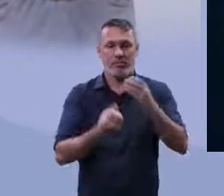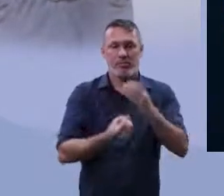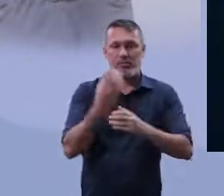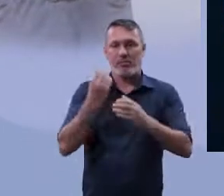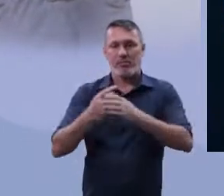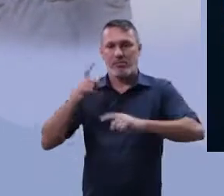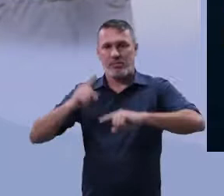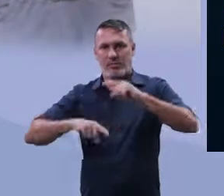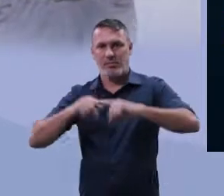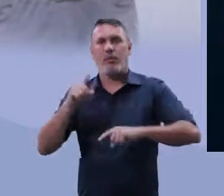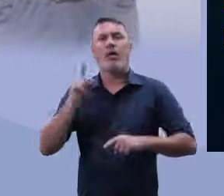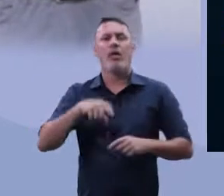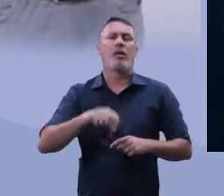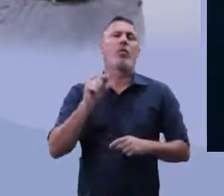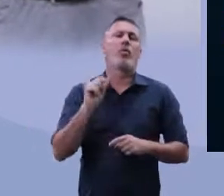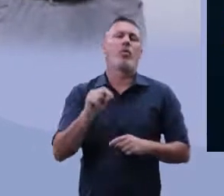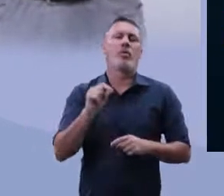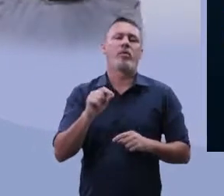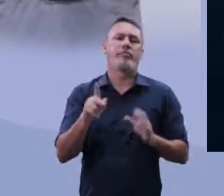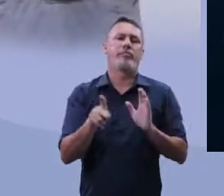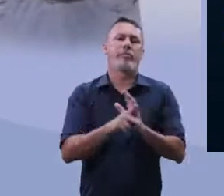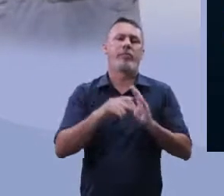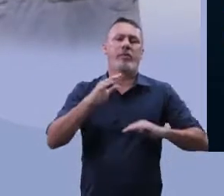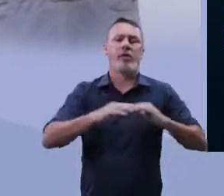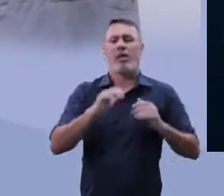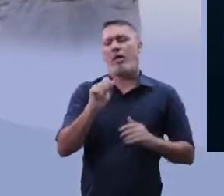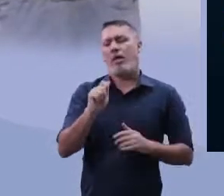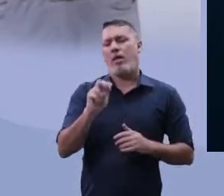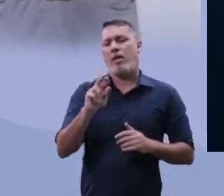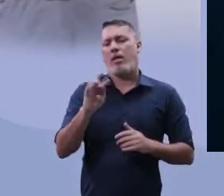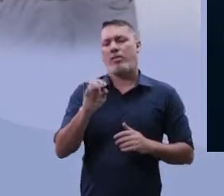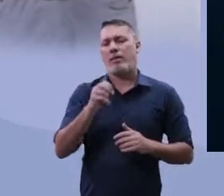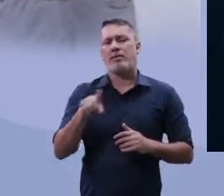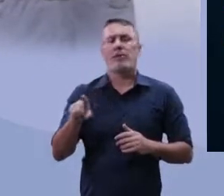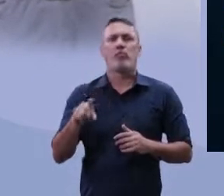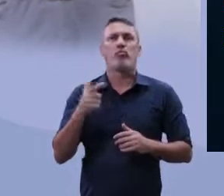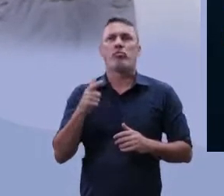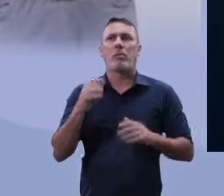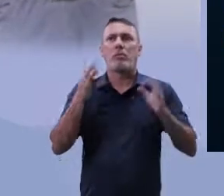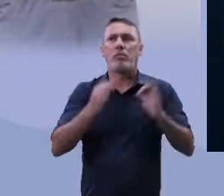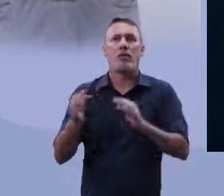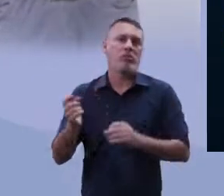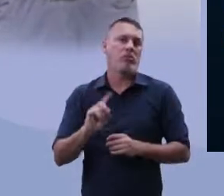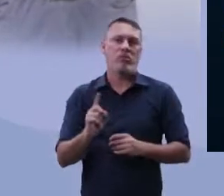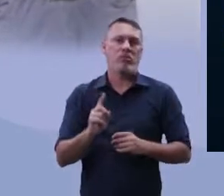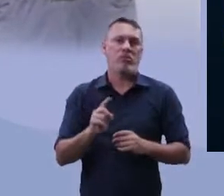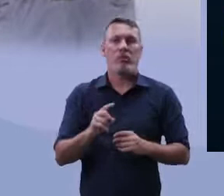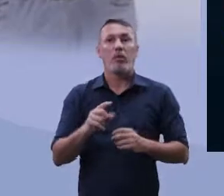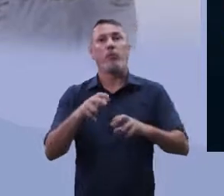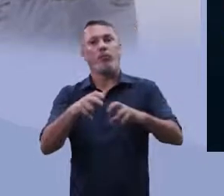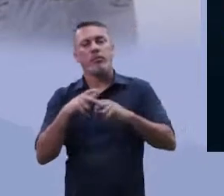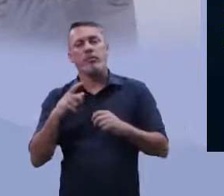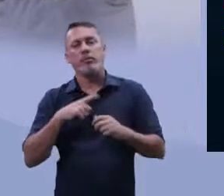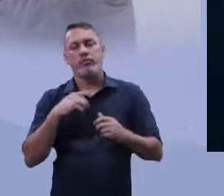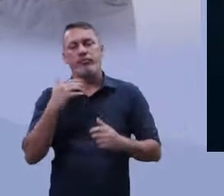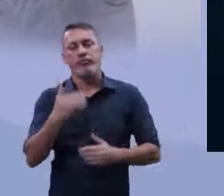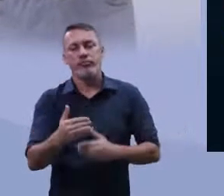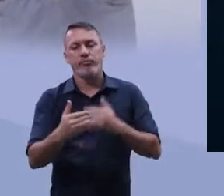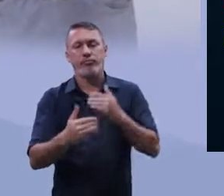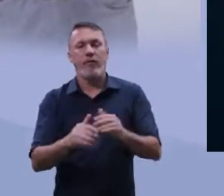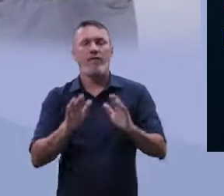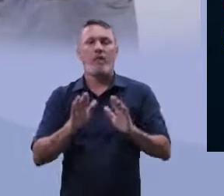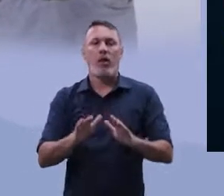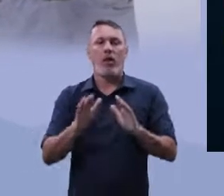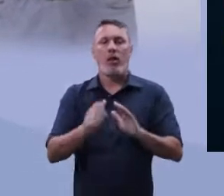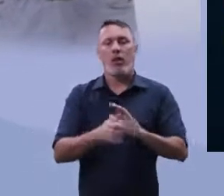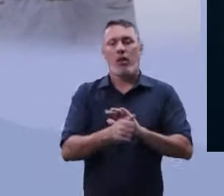de mercadorias era essencialmente artesanal, né, onde não havia uma produção industrializada. E aí, com isso, né, de